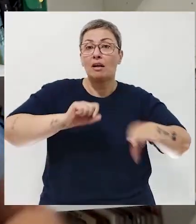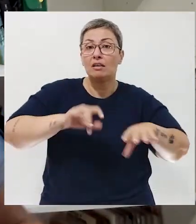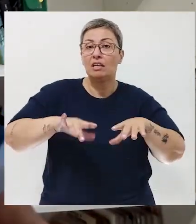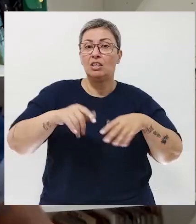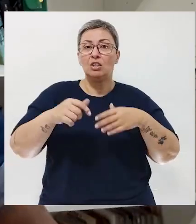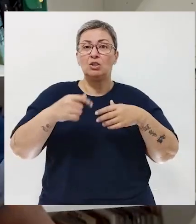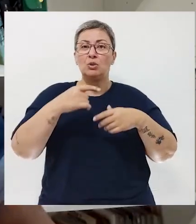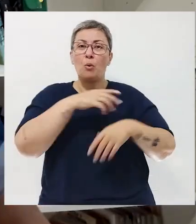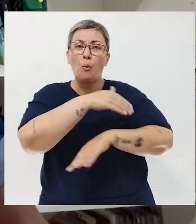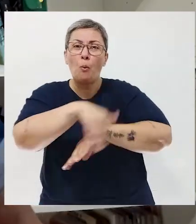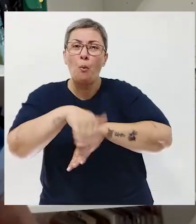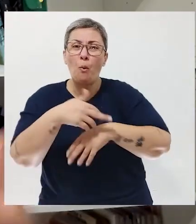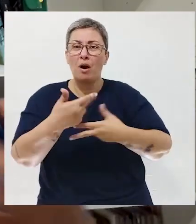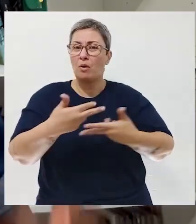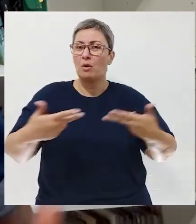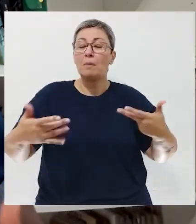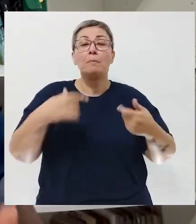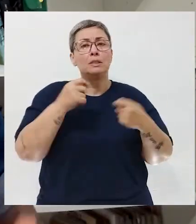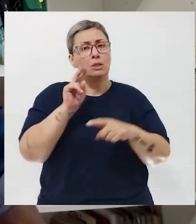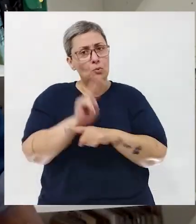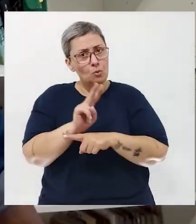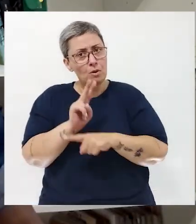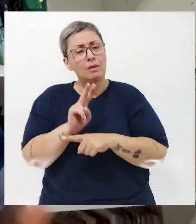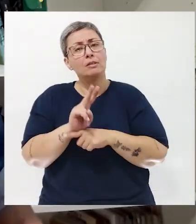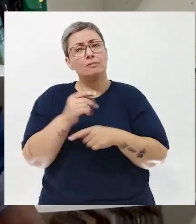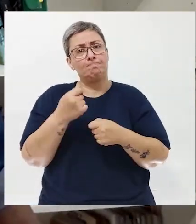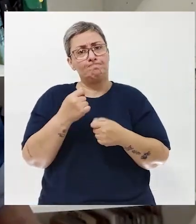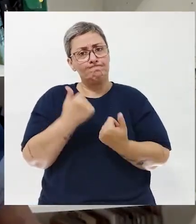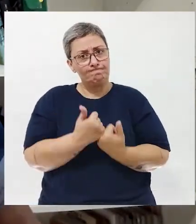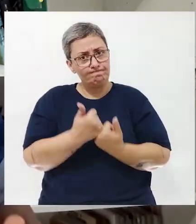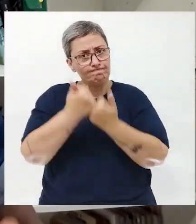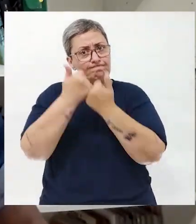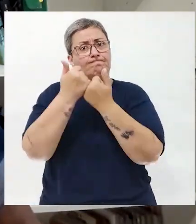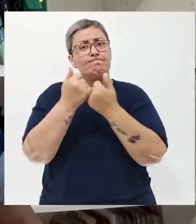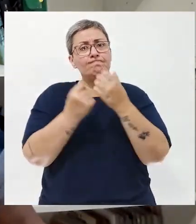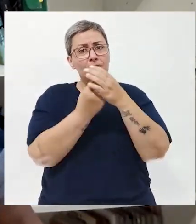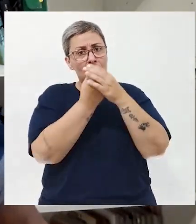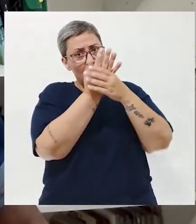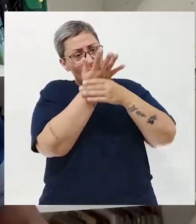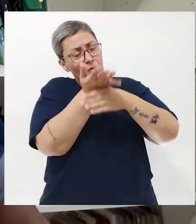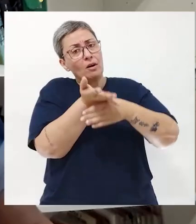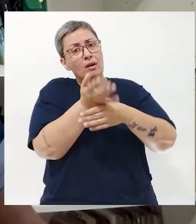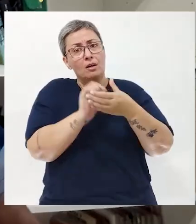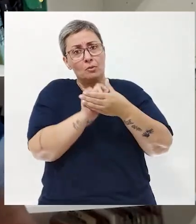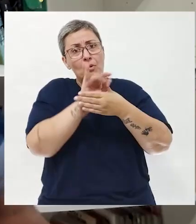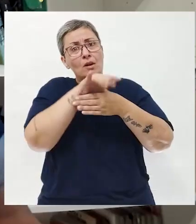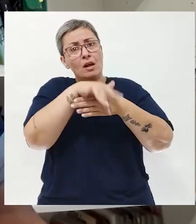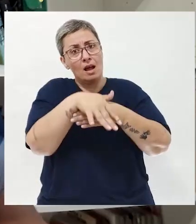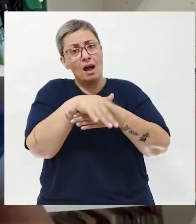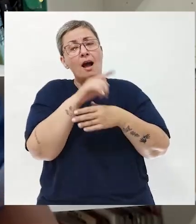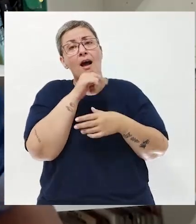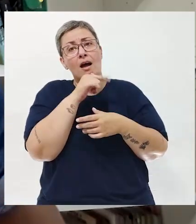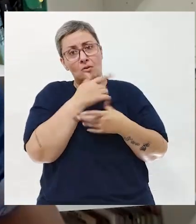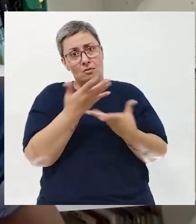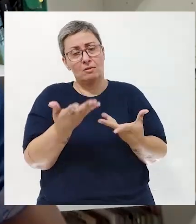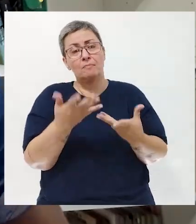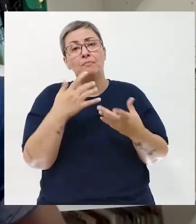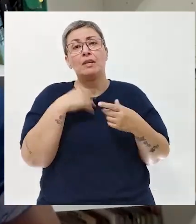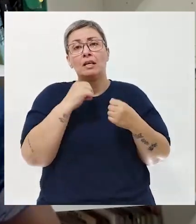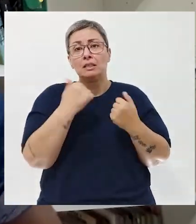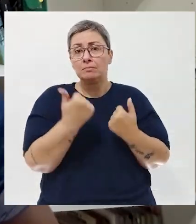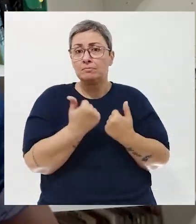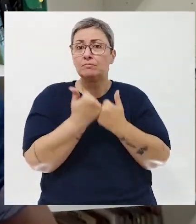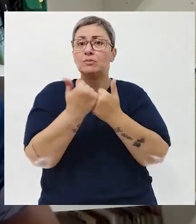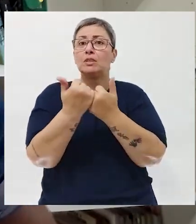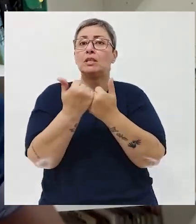da cidade, precisamos cuidar um pouco da preservação das nascentes, sempre apoiando a preservação